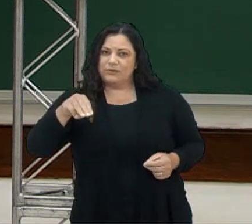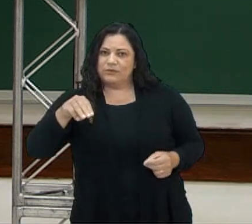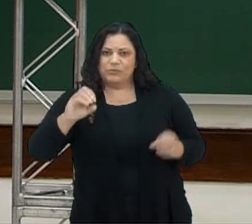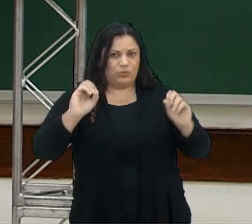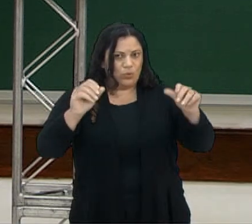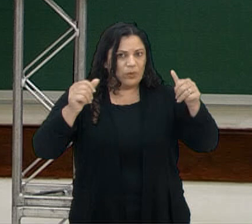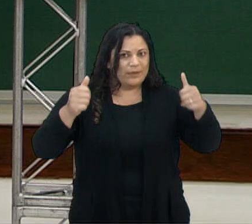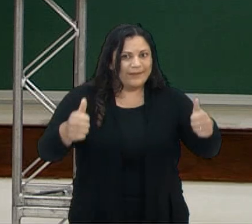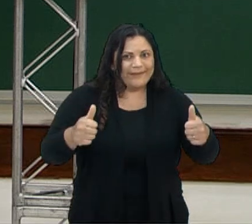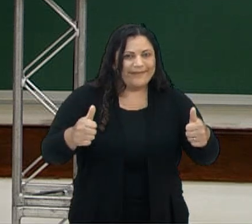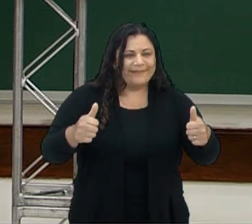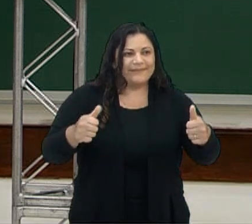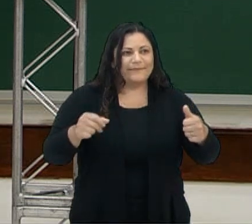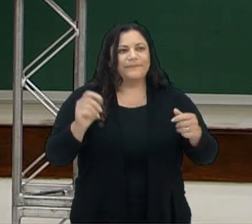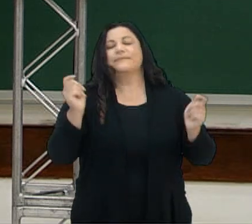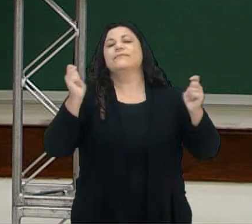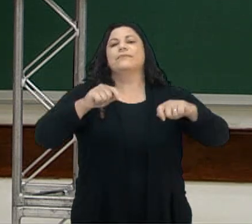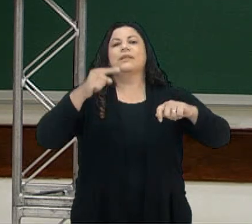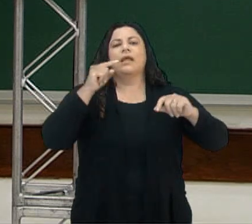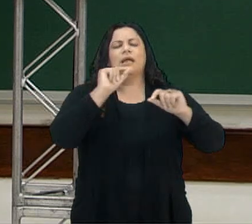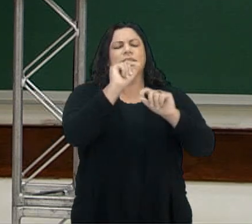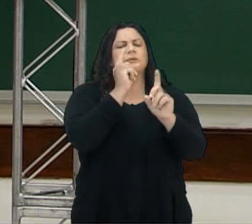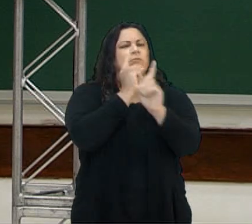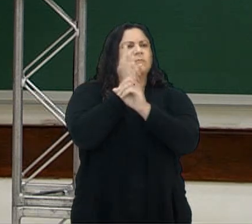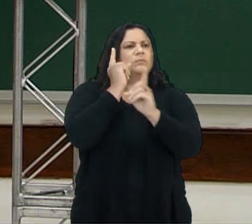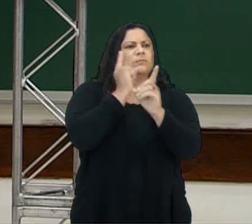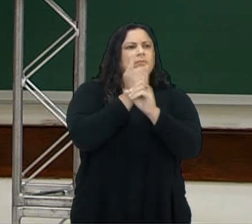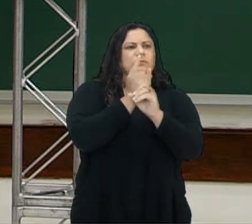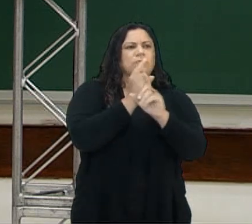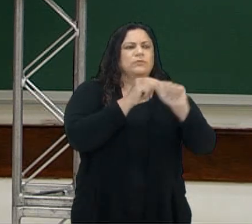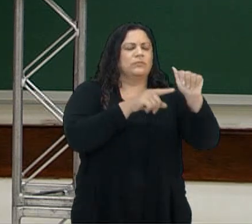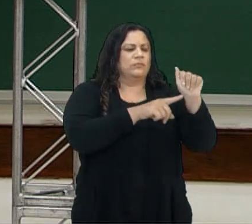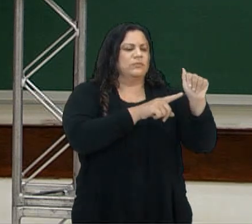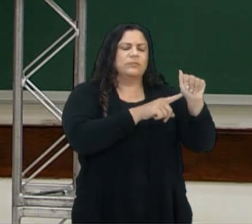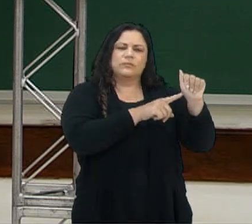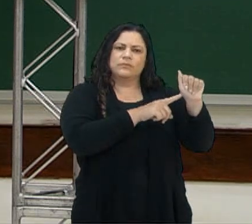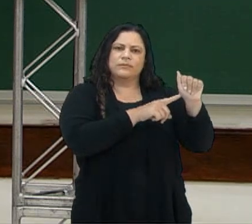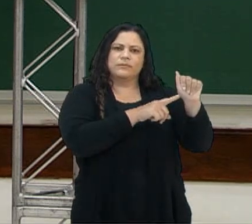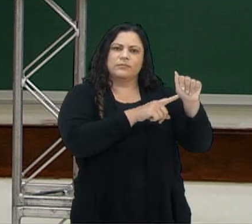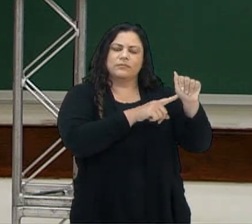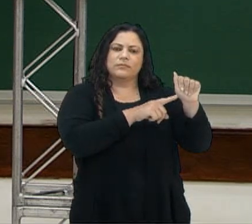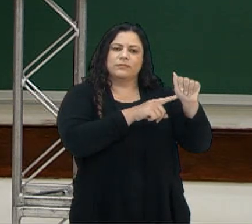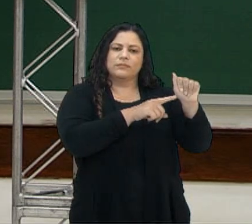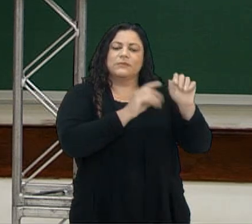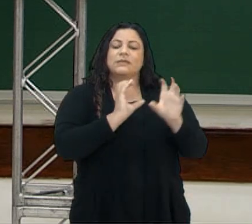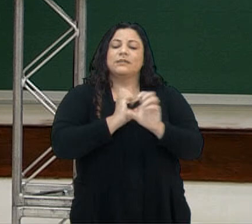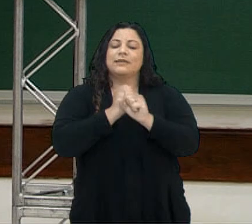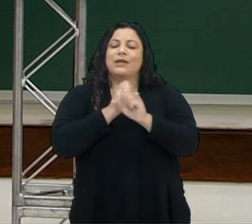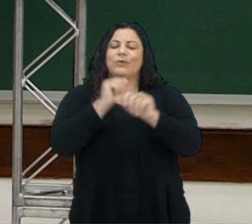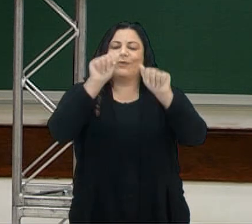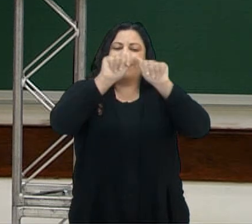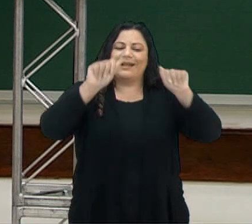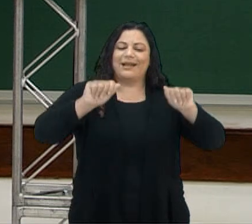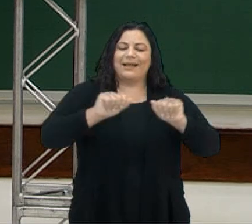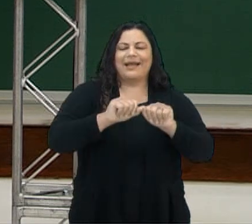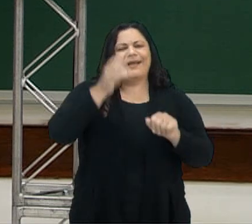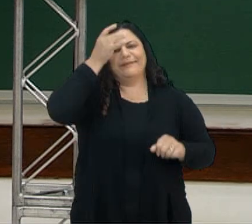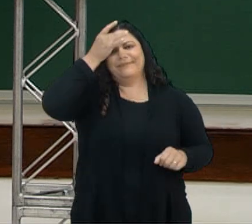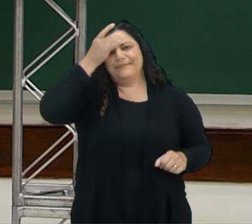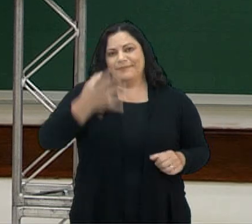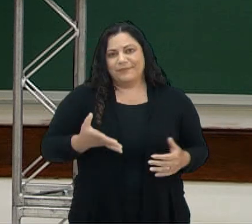Esse é o tamanho do apótema. Uma vez que você encontra o tamanho do apótema, para calcular a área fica muito fácil. A área